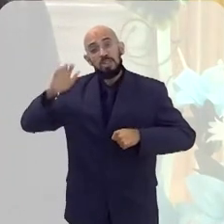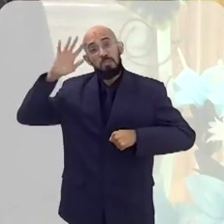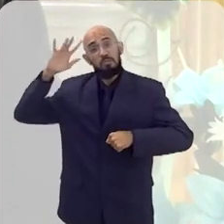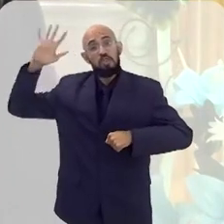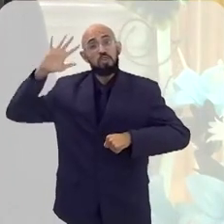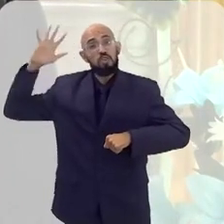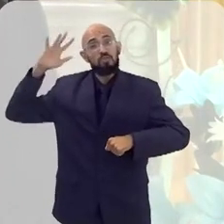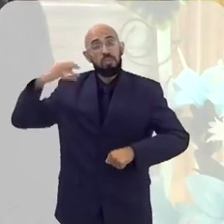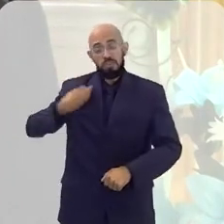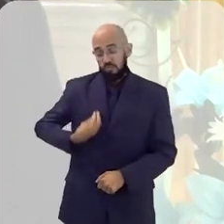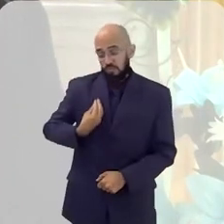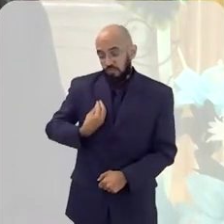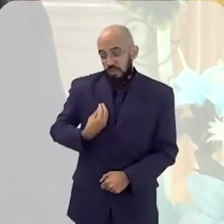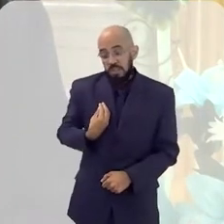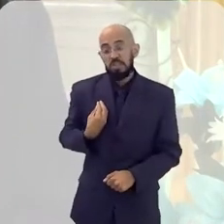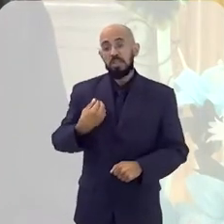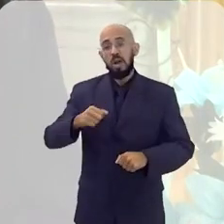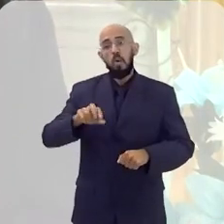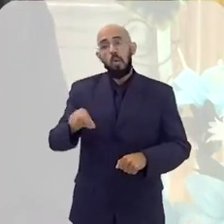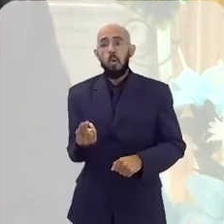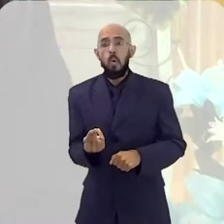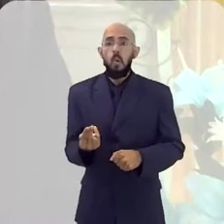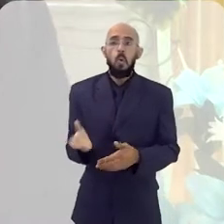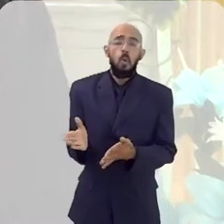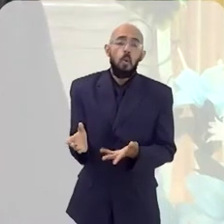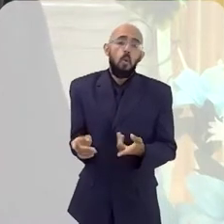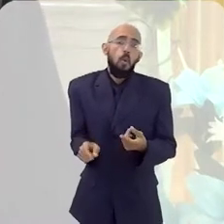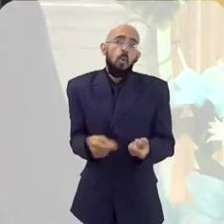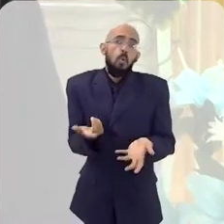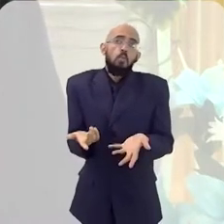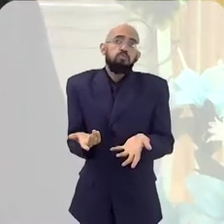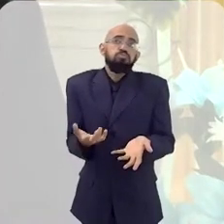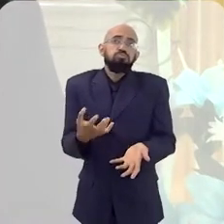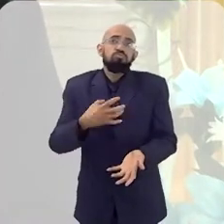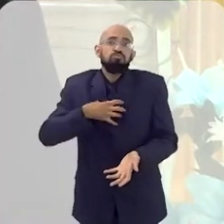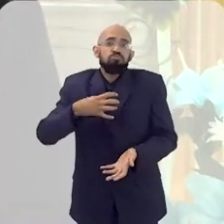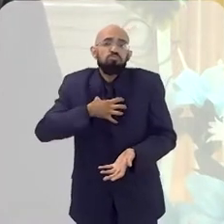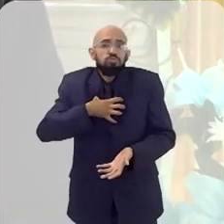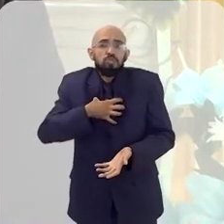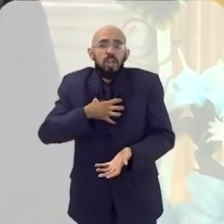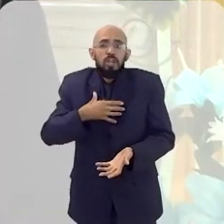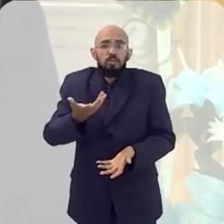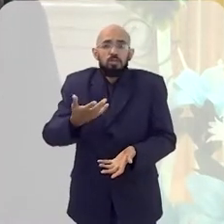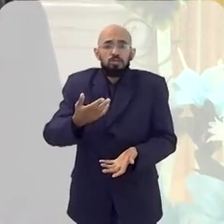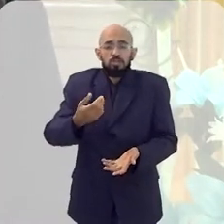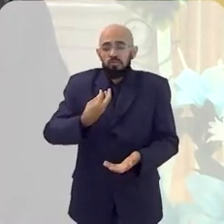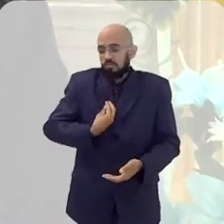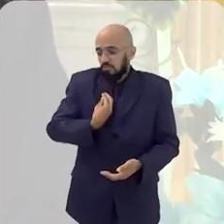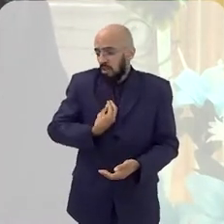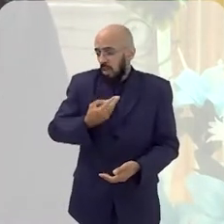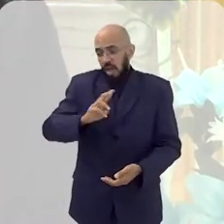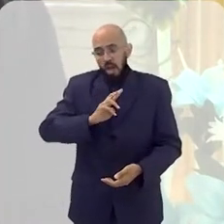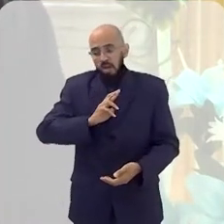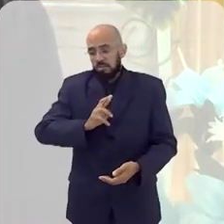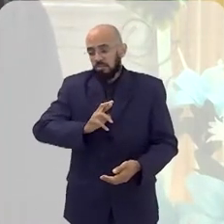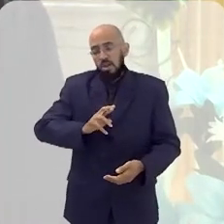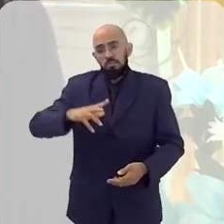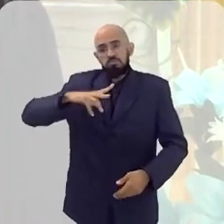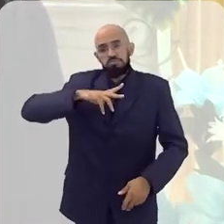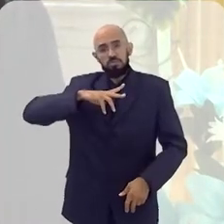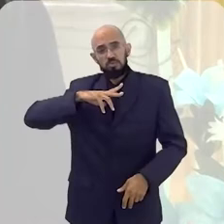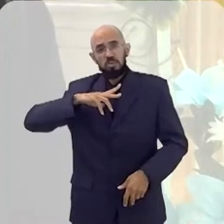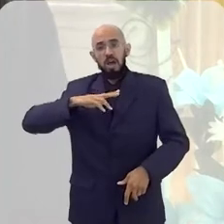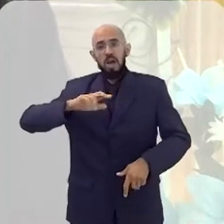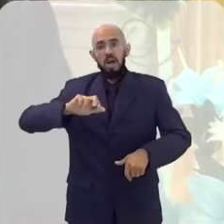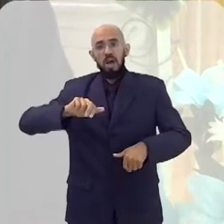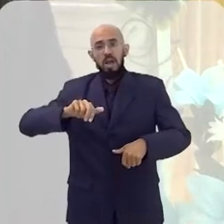uma filosofia de vida, uma linha espiritualista, uma linha religiosa. O paganismo é muito amplo, né?